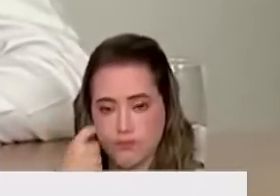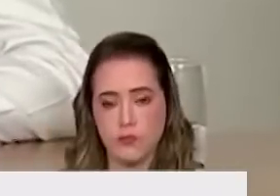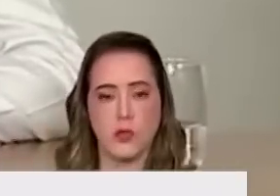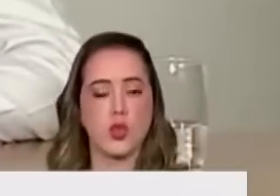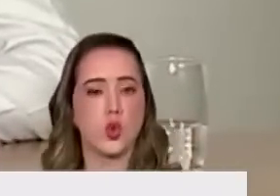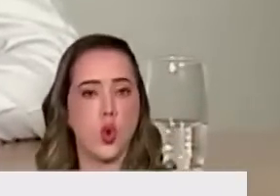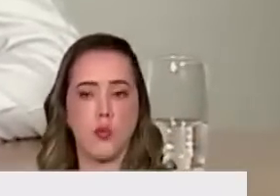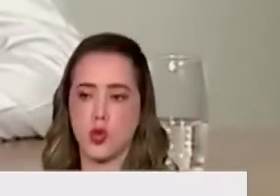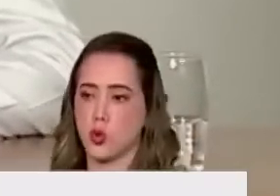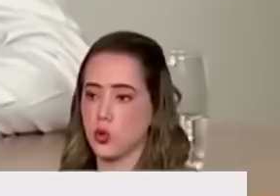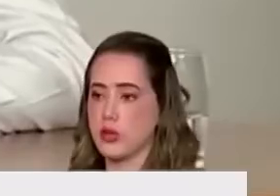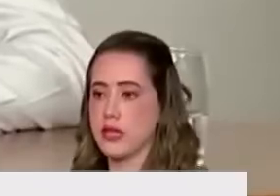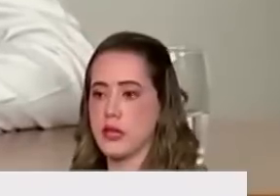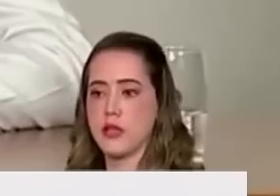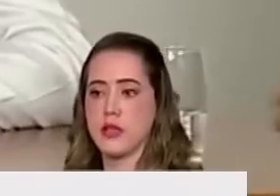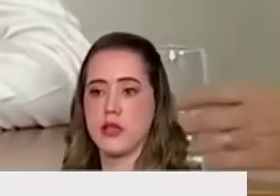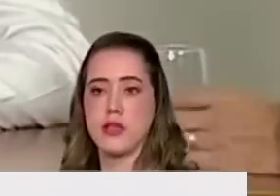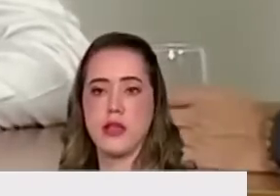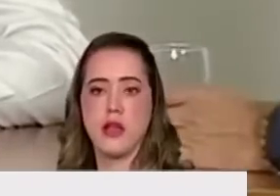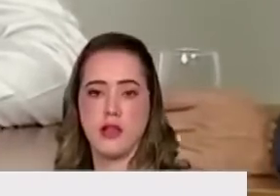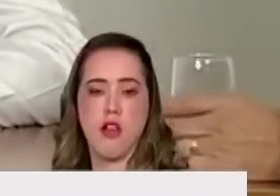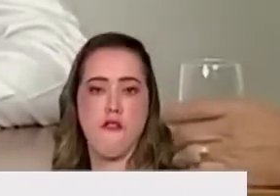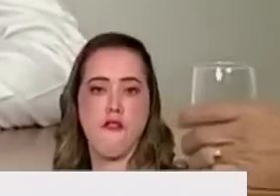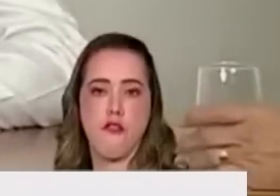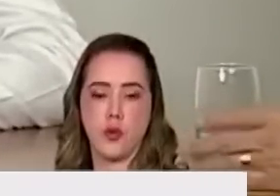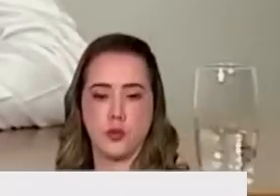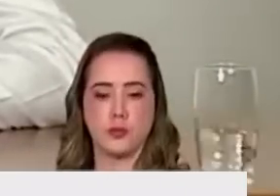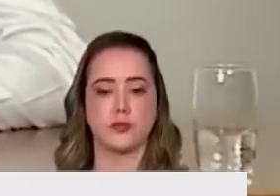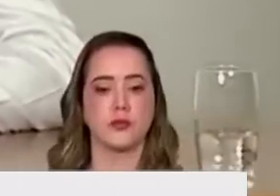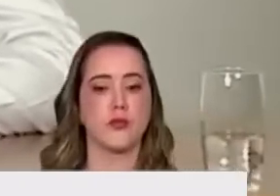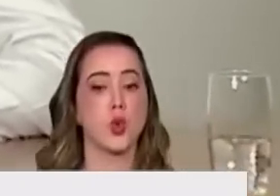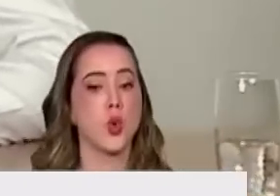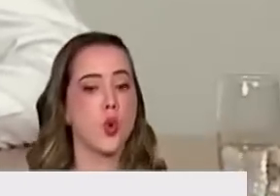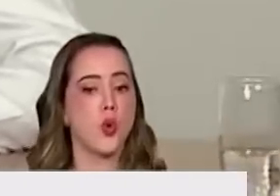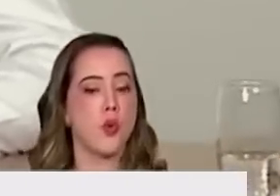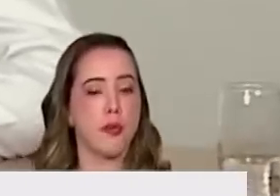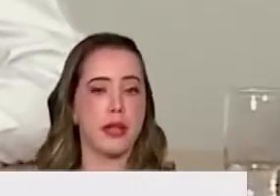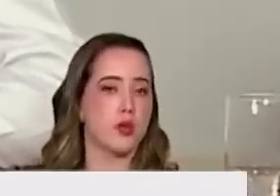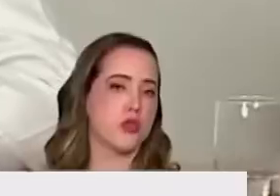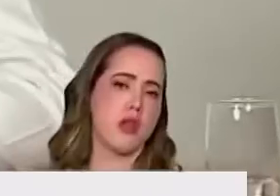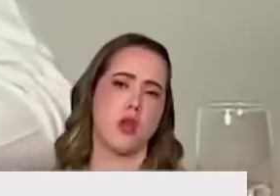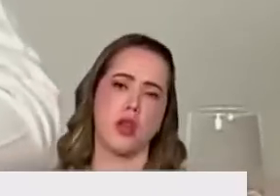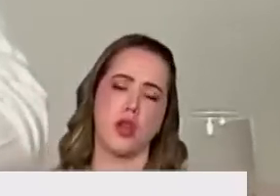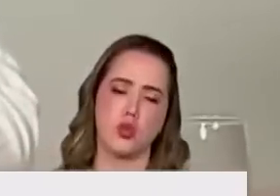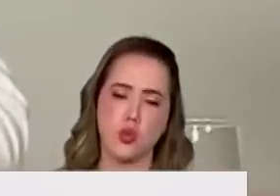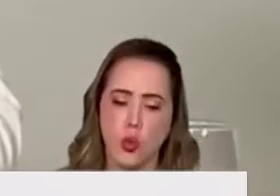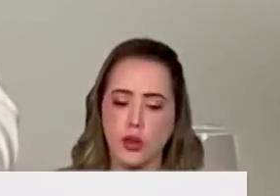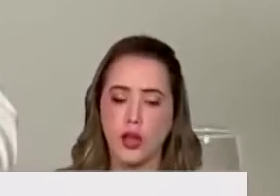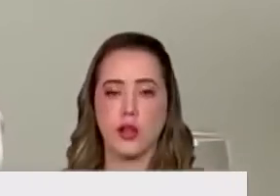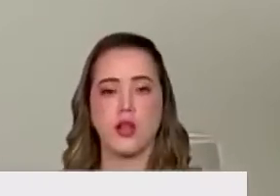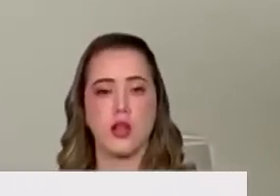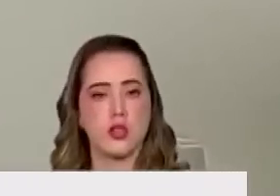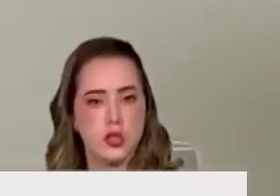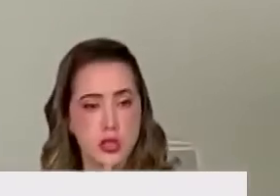Helena Forno é uma especialista. Quanto à recuperação, nós sempre tentamos tirar o paciente